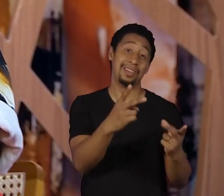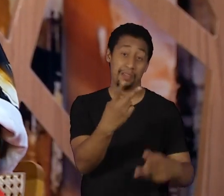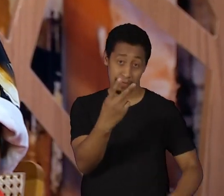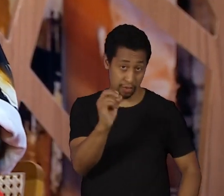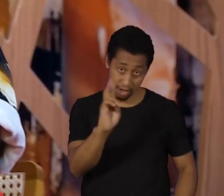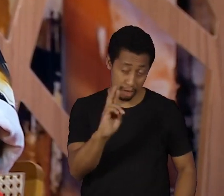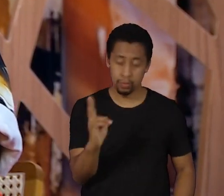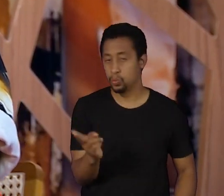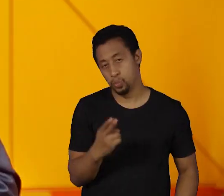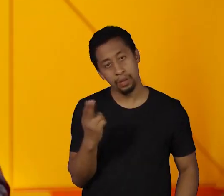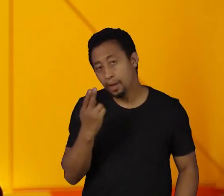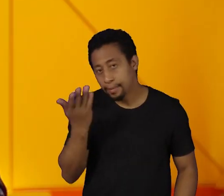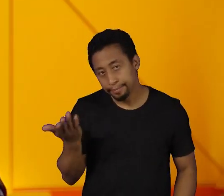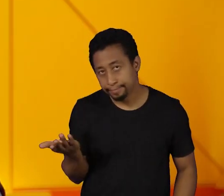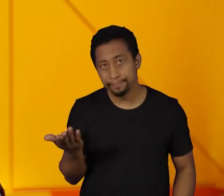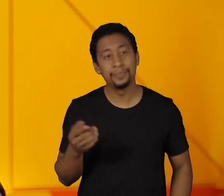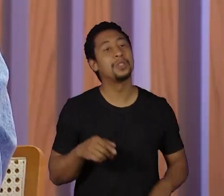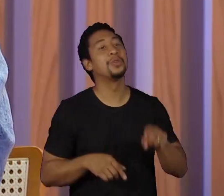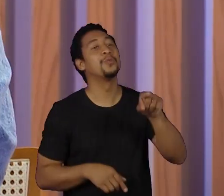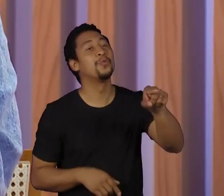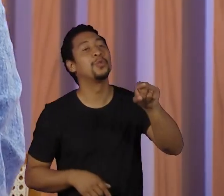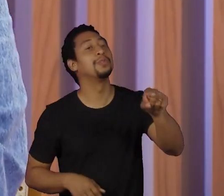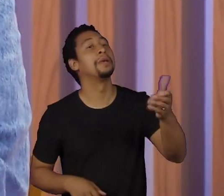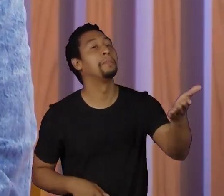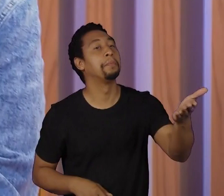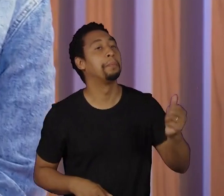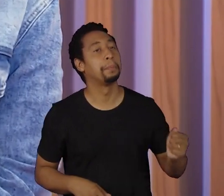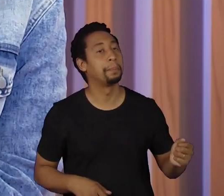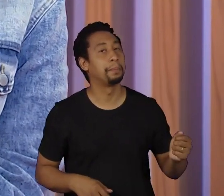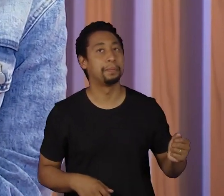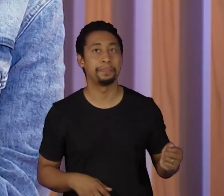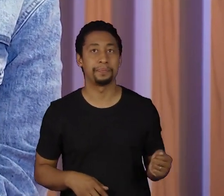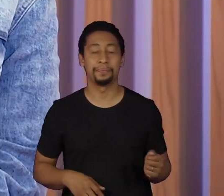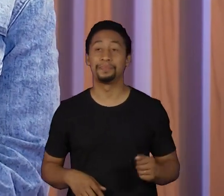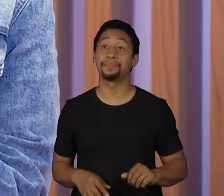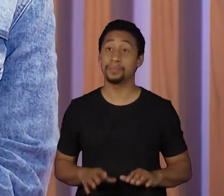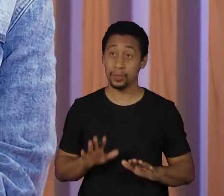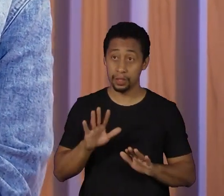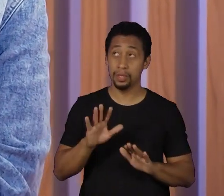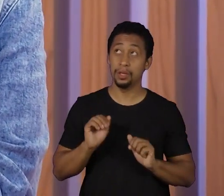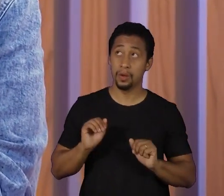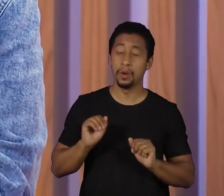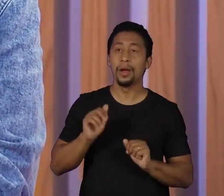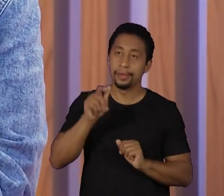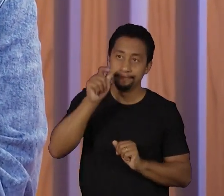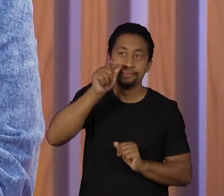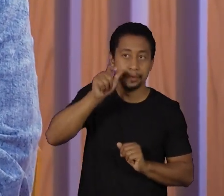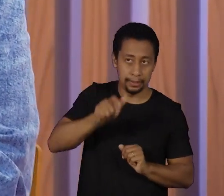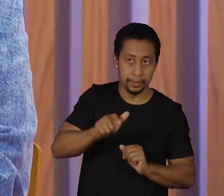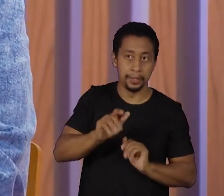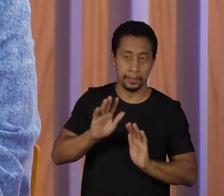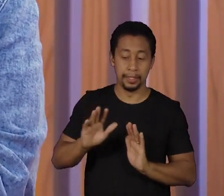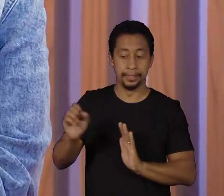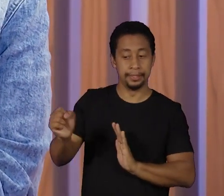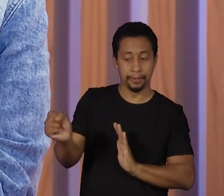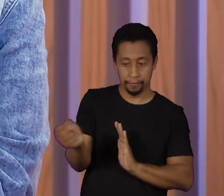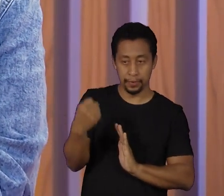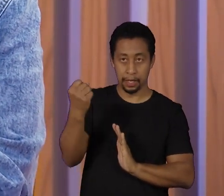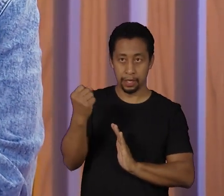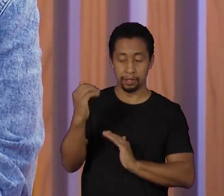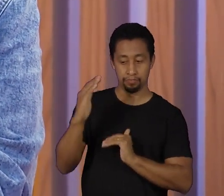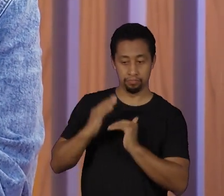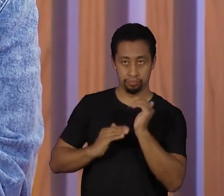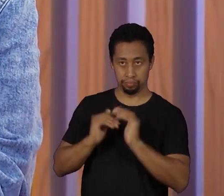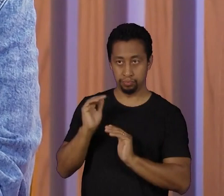dá. Leandro, e você? Então, tem uma coisa muito curiosa no mercado de cerveja artesanal, que